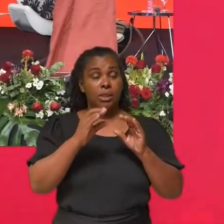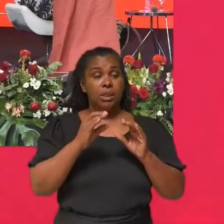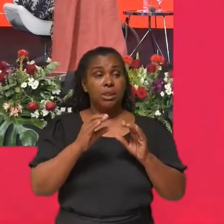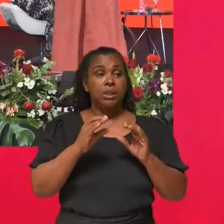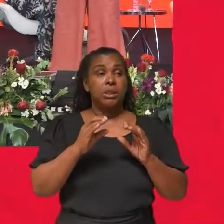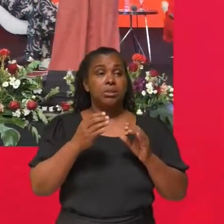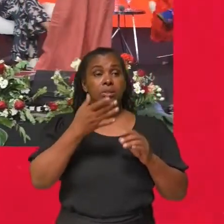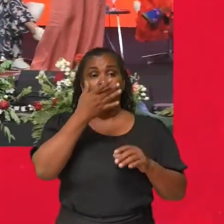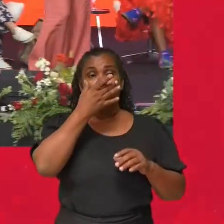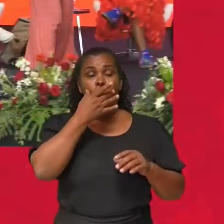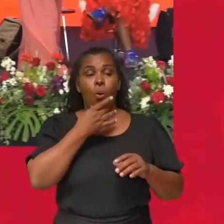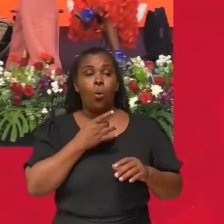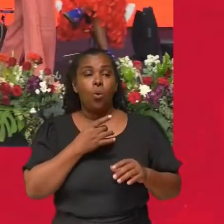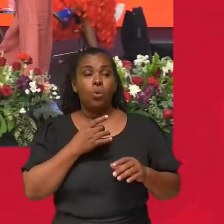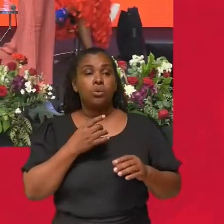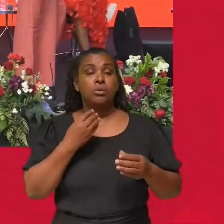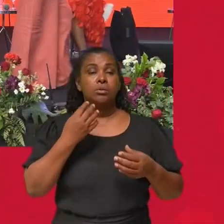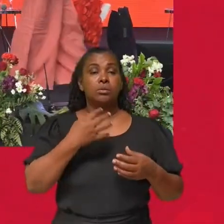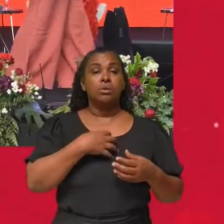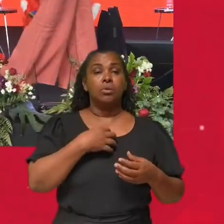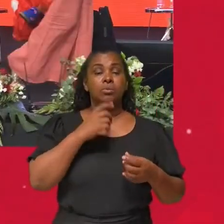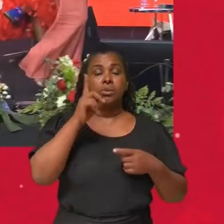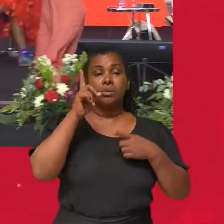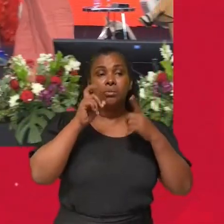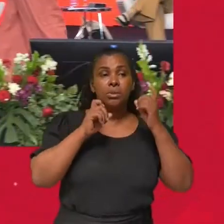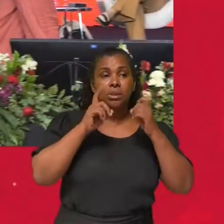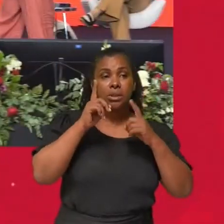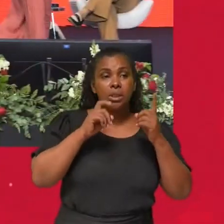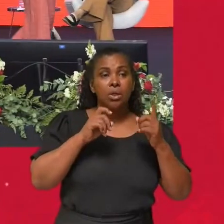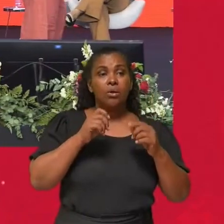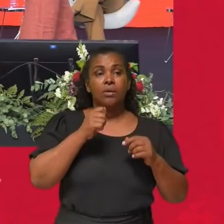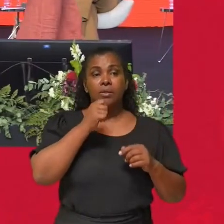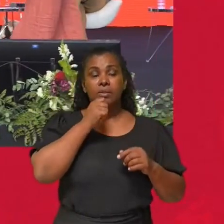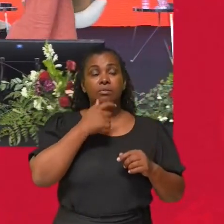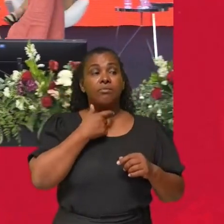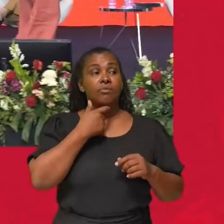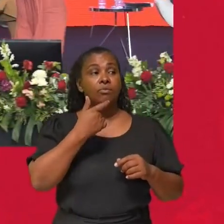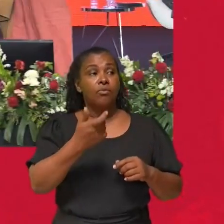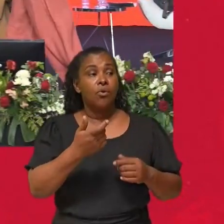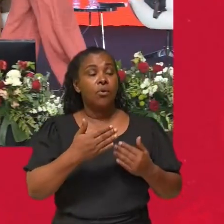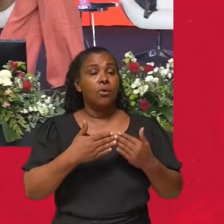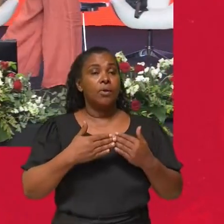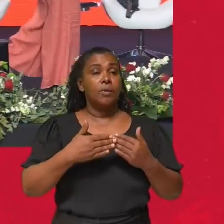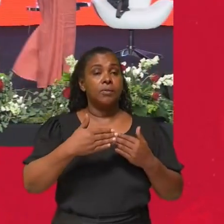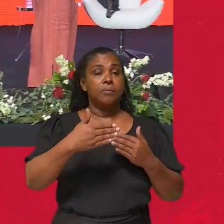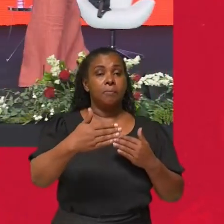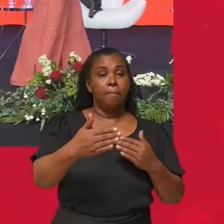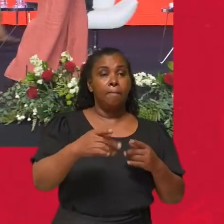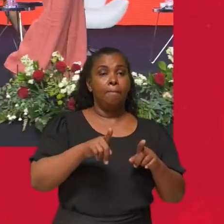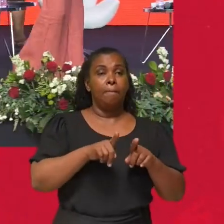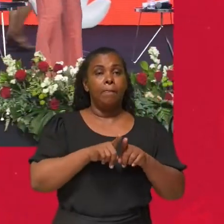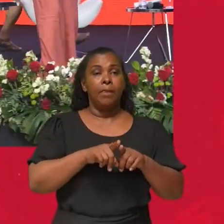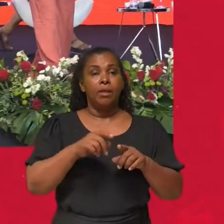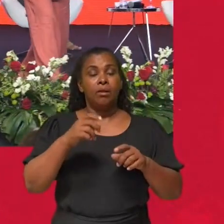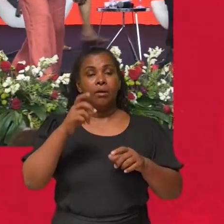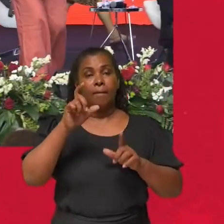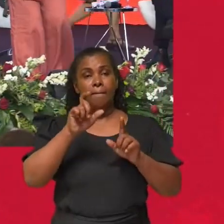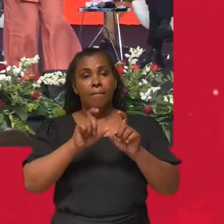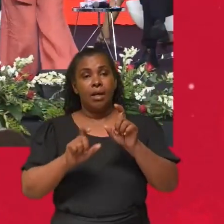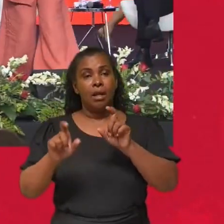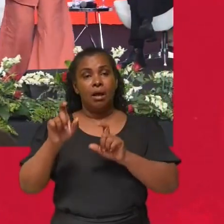nos expressamos não verbalmente, a partir da nossa voz, a partir das nossas palavras. E as palavras,